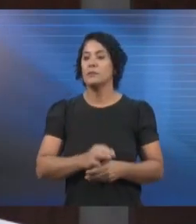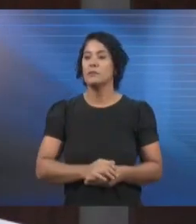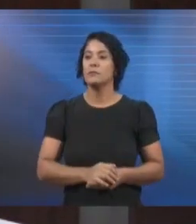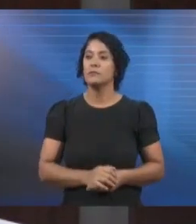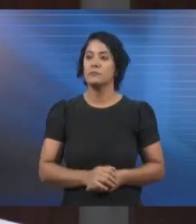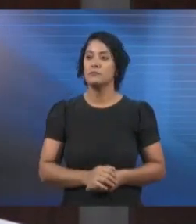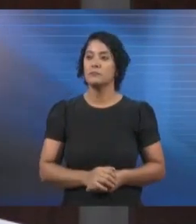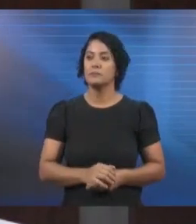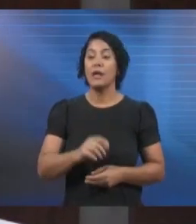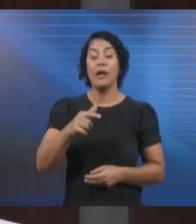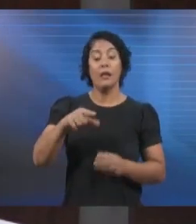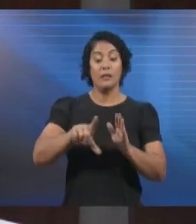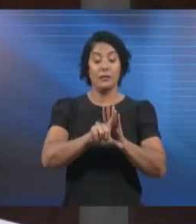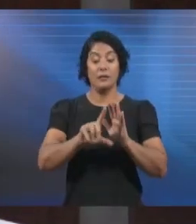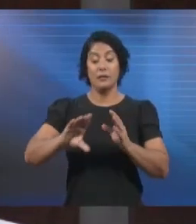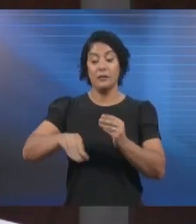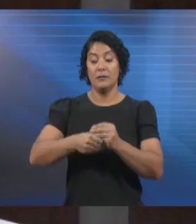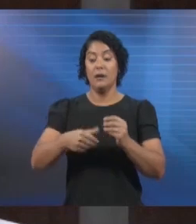complementar